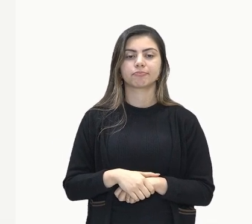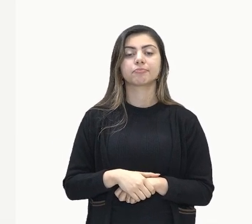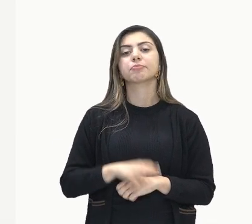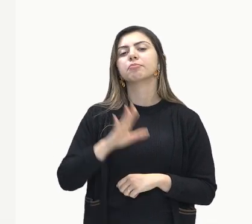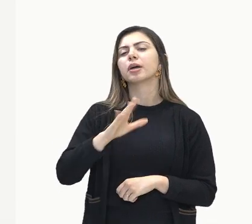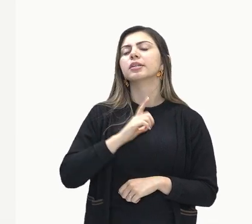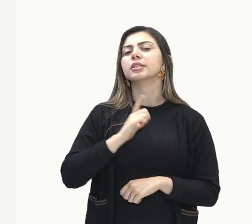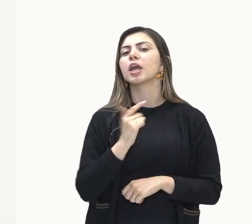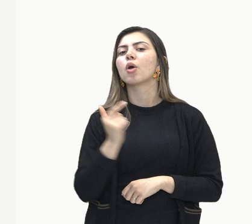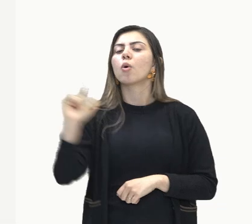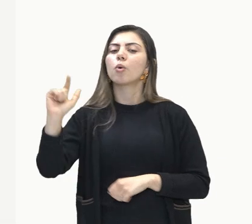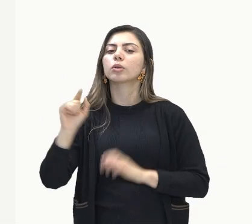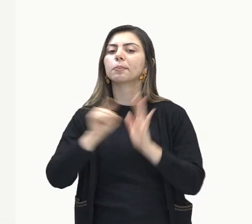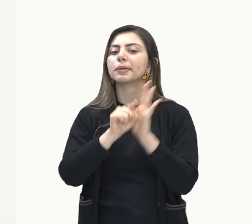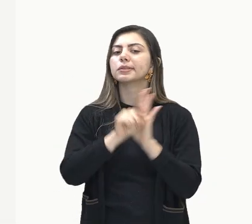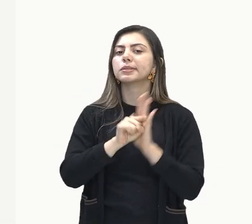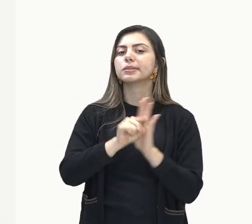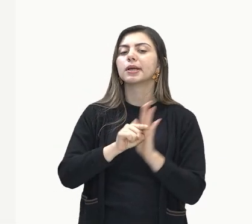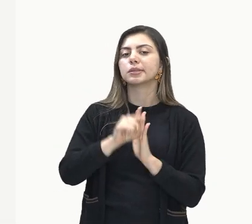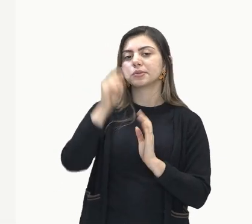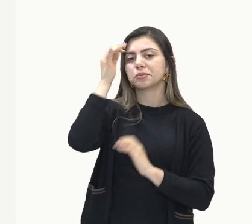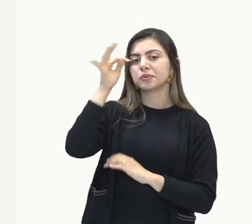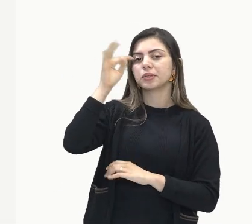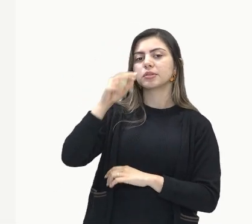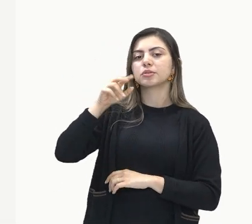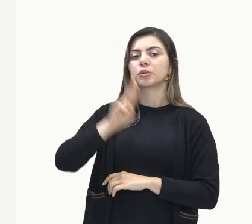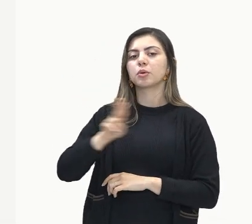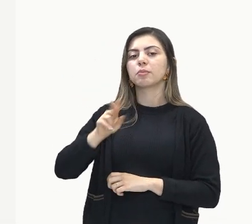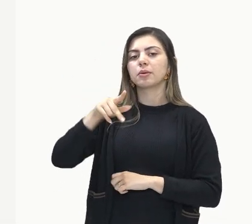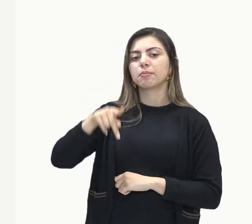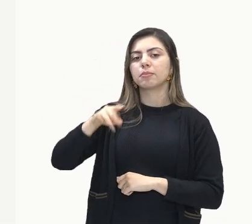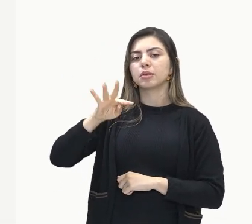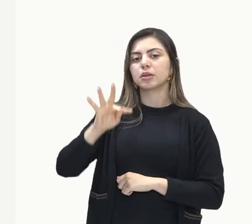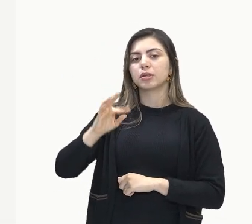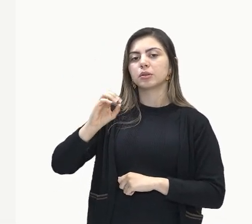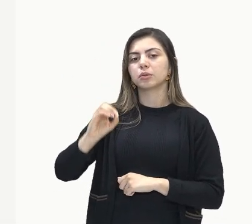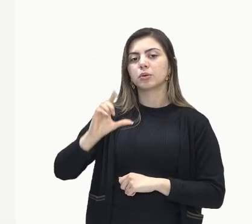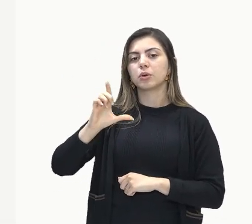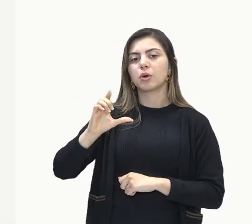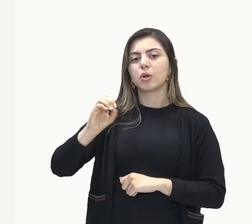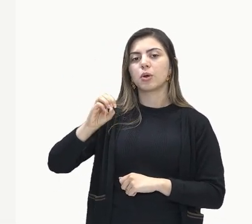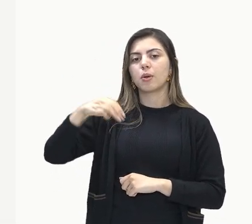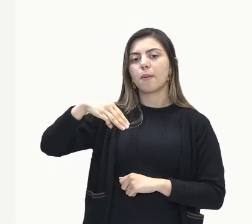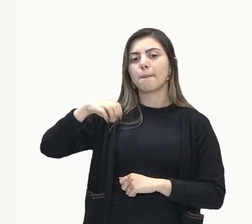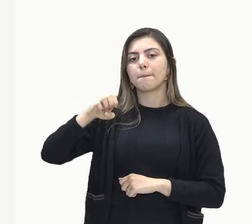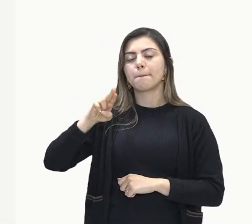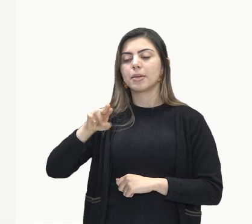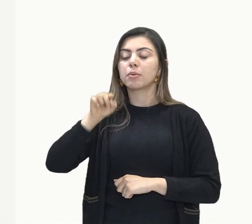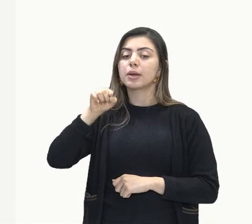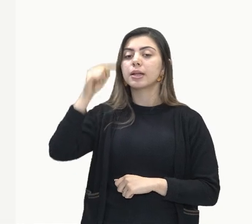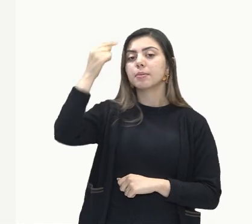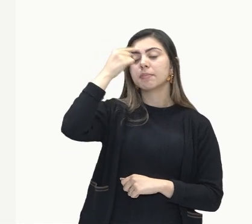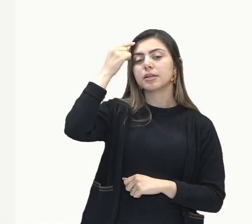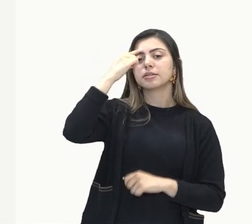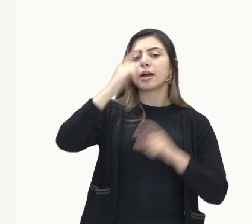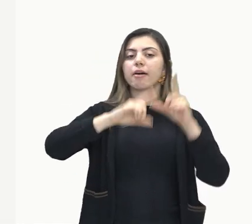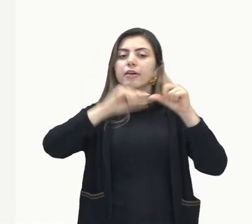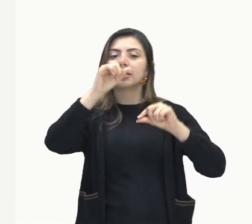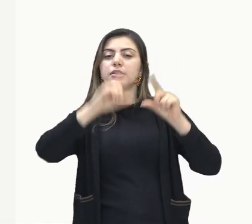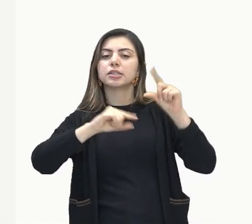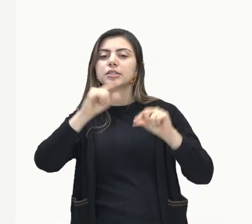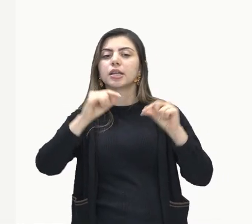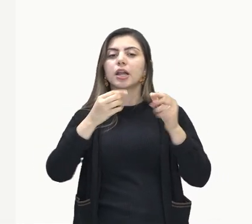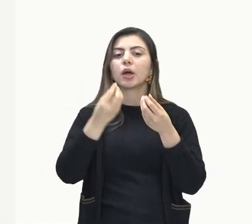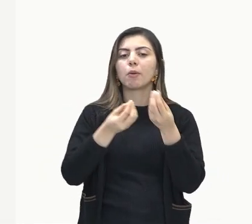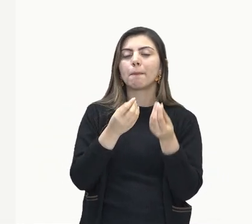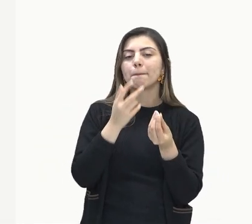já o filósofo Ptolomeu acreditava que as estrelas estavam fixadas em